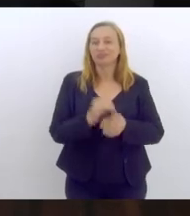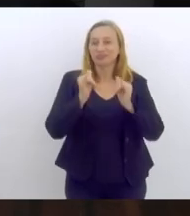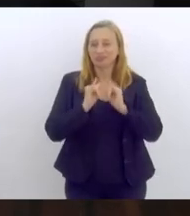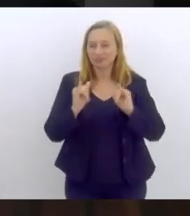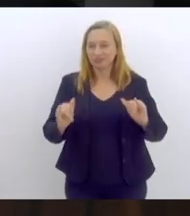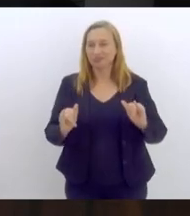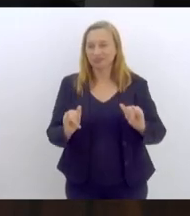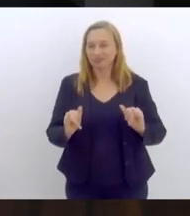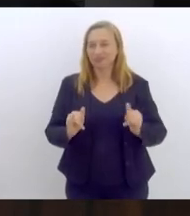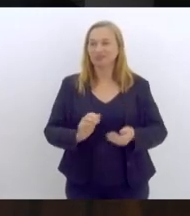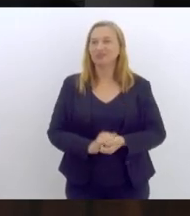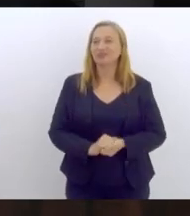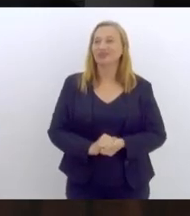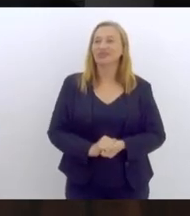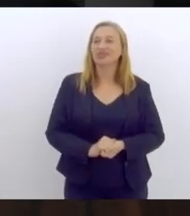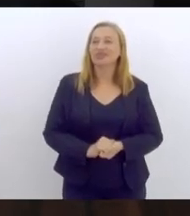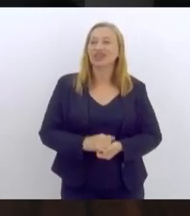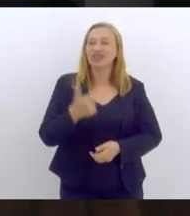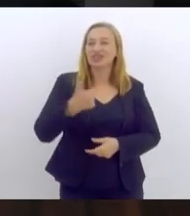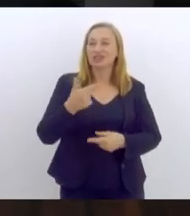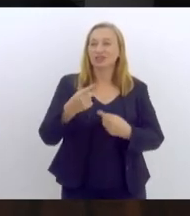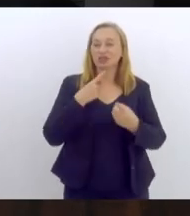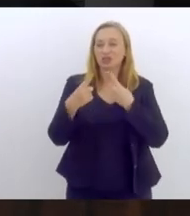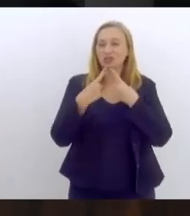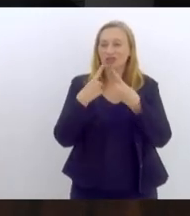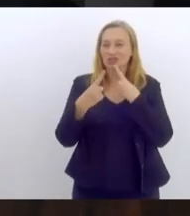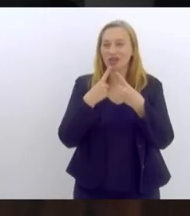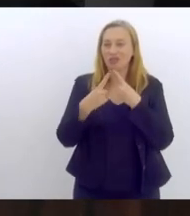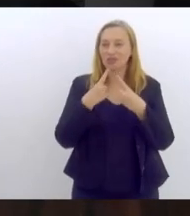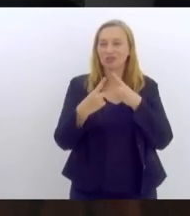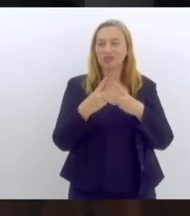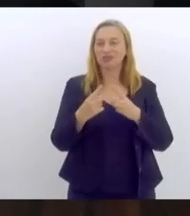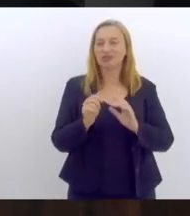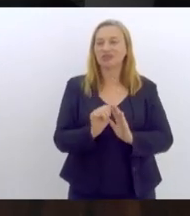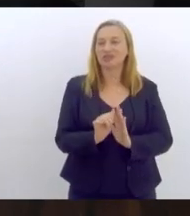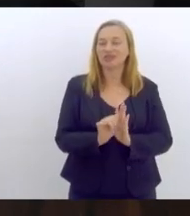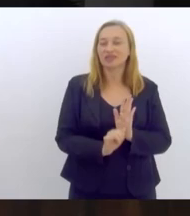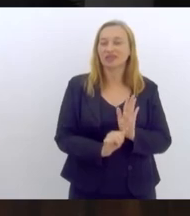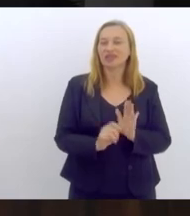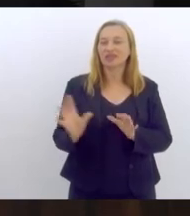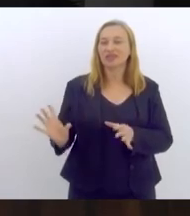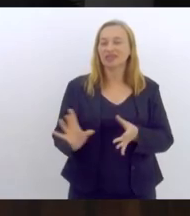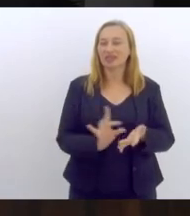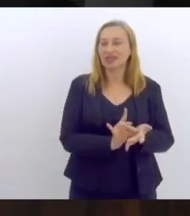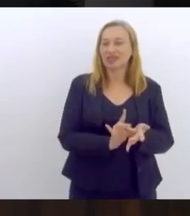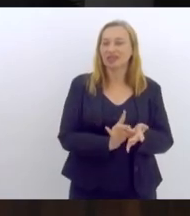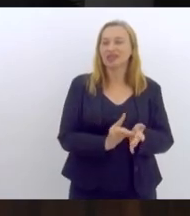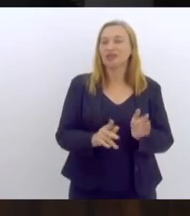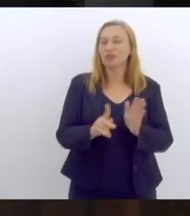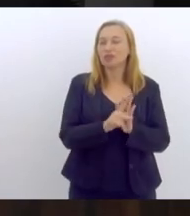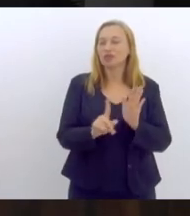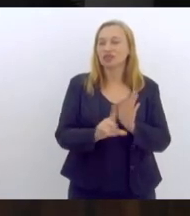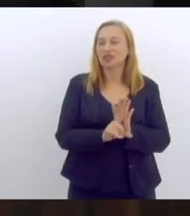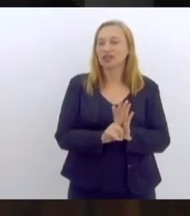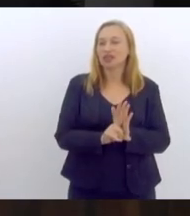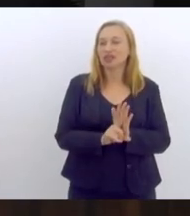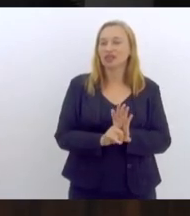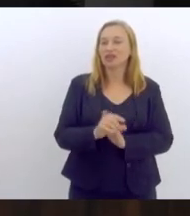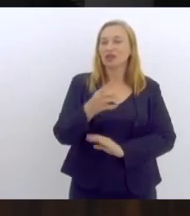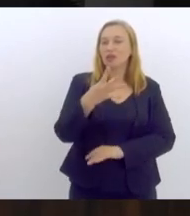Anuncio, em tramitação ordinária, em segunda discussão, redação do vencido, assim emendada. Projeto de lei número